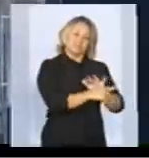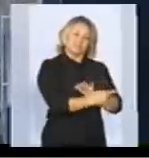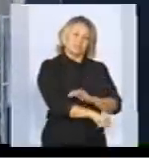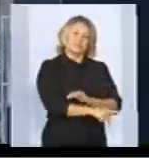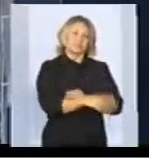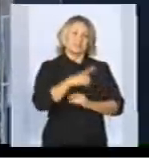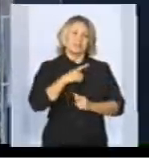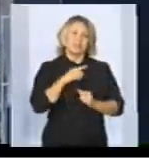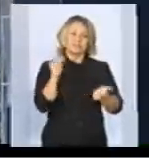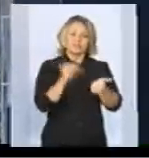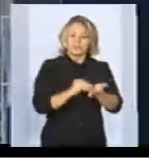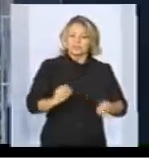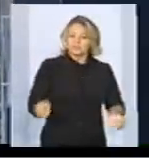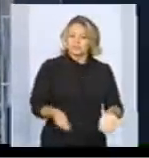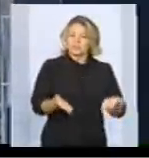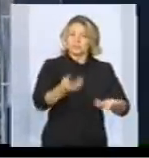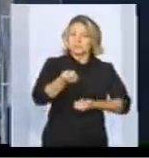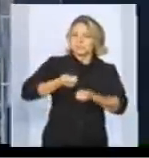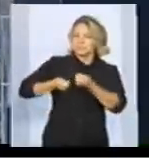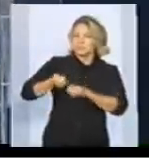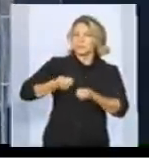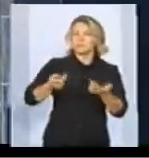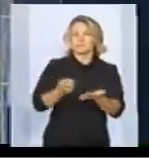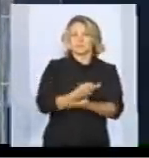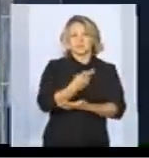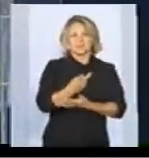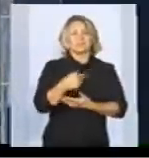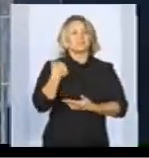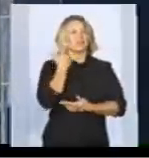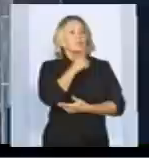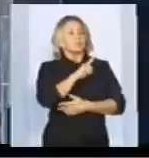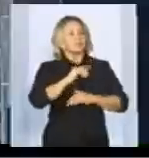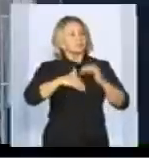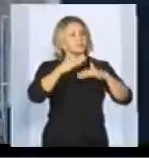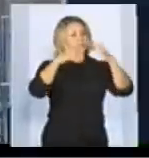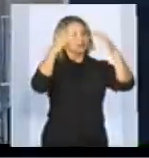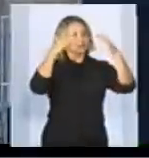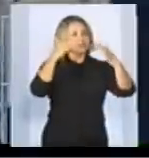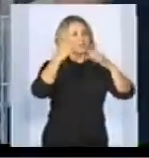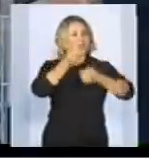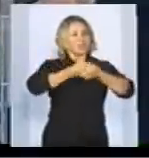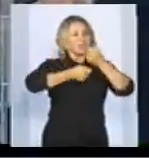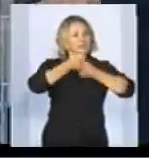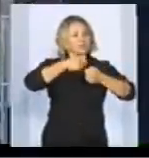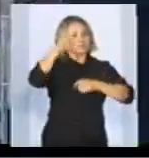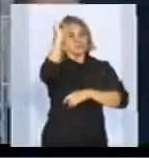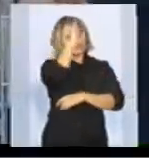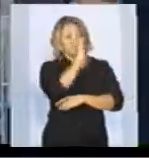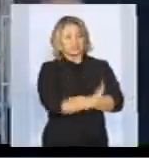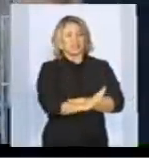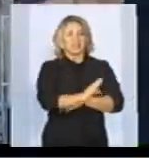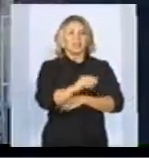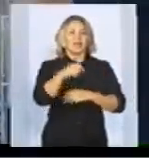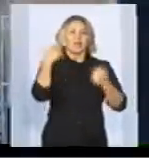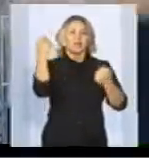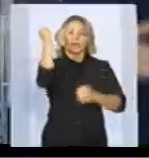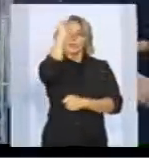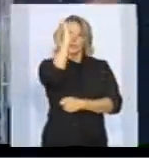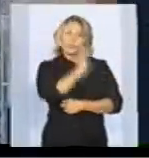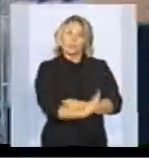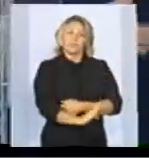fator de estímulo econômico como tantos outros que temos vistos para desenvolver a economia brasileira em várias áreas da economia o Brasil tem